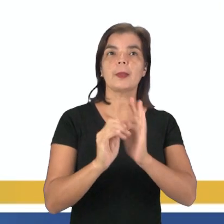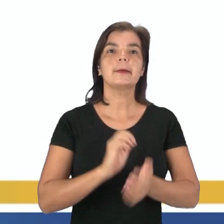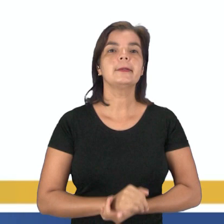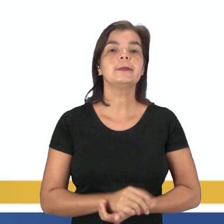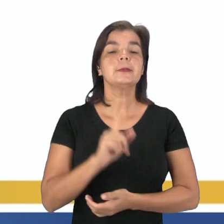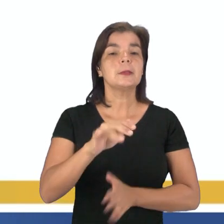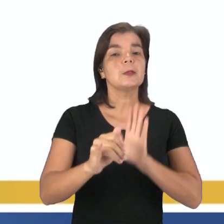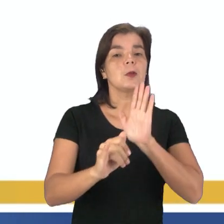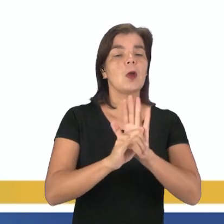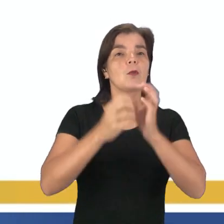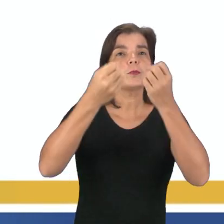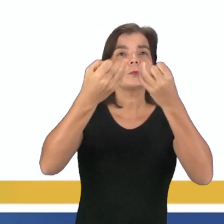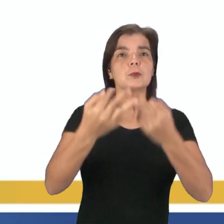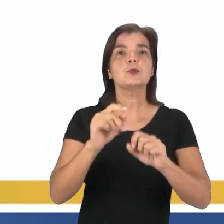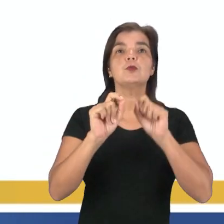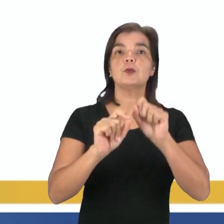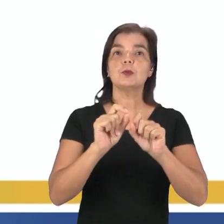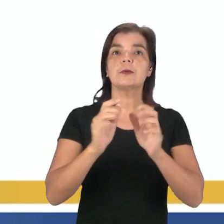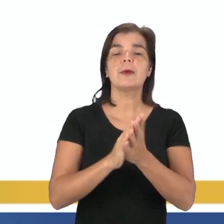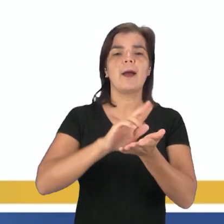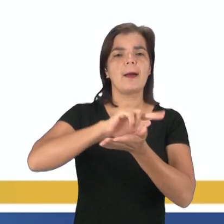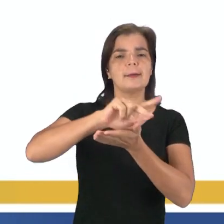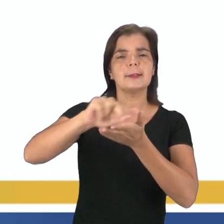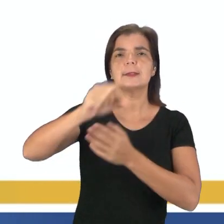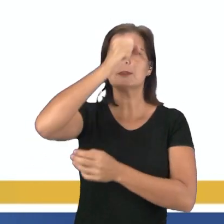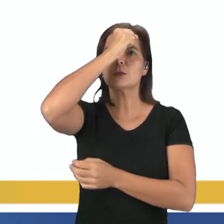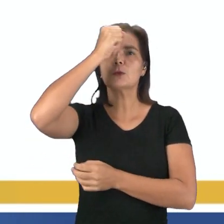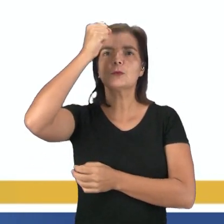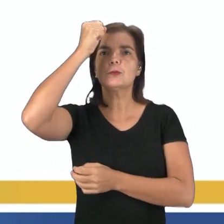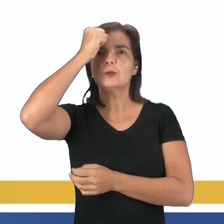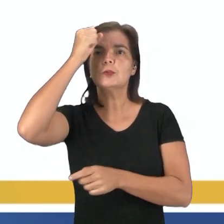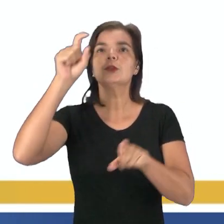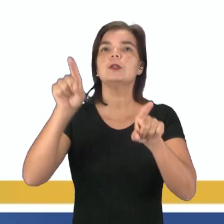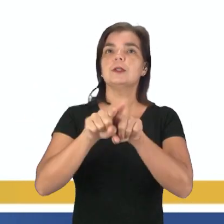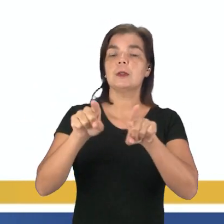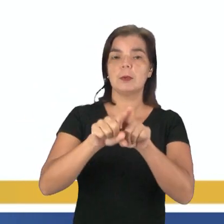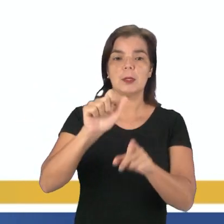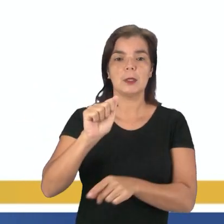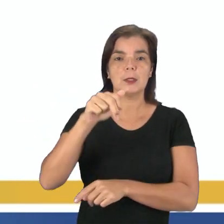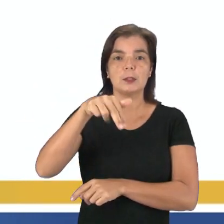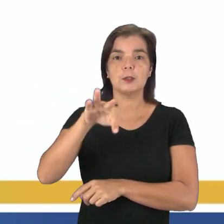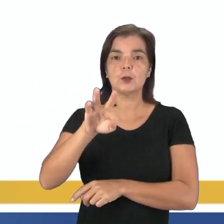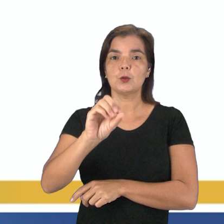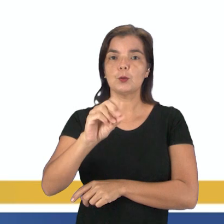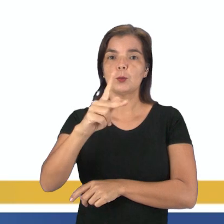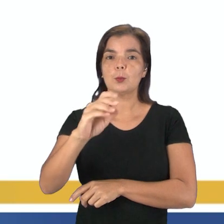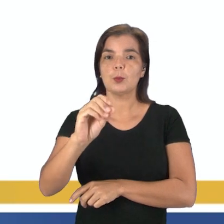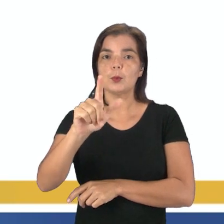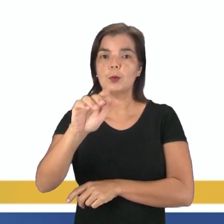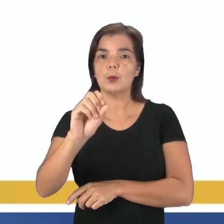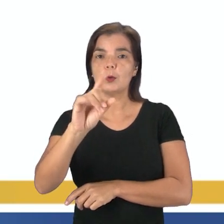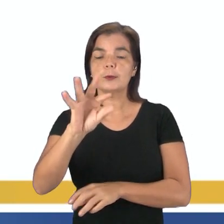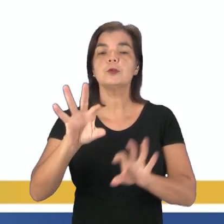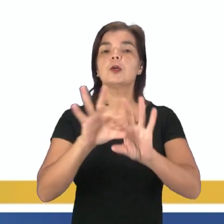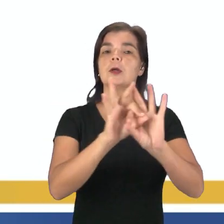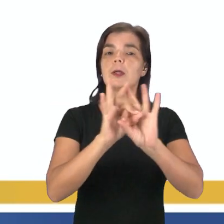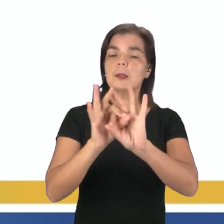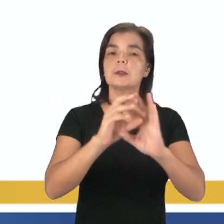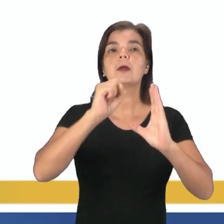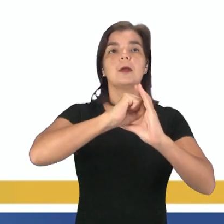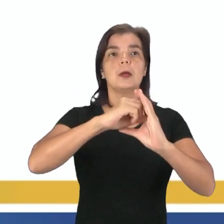Identidade. Identidade é o conceito que atravessa as áreas da sociologia e da antropologia e está ligado